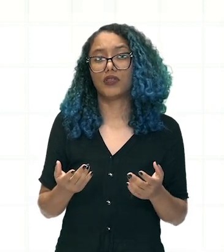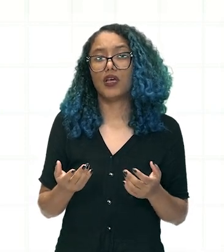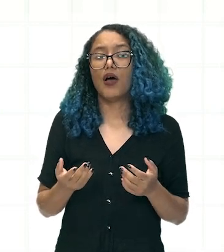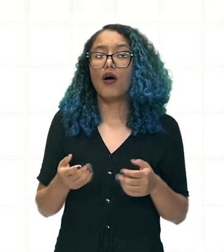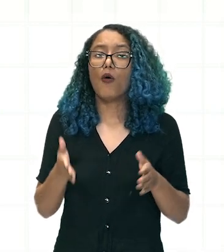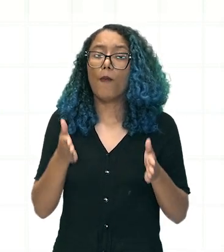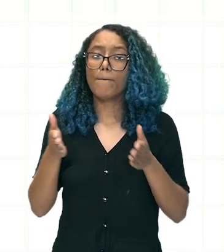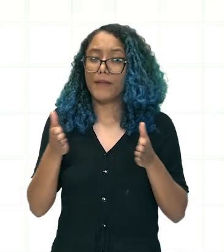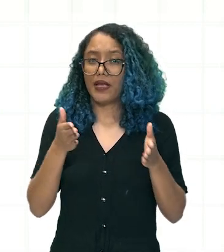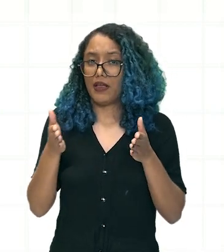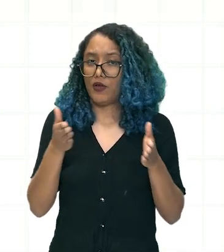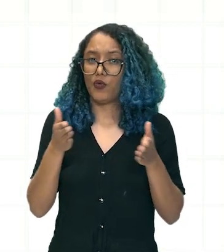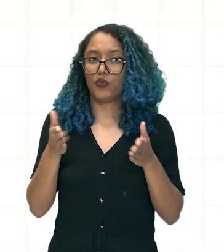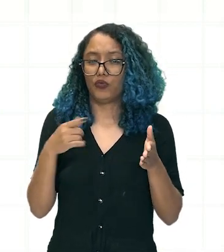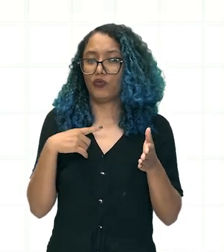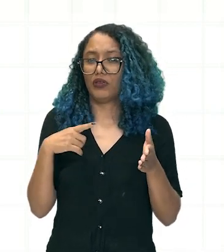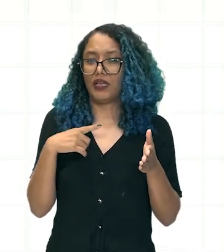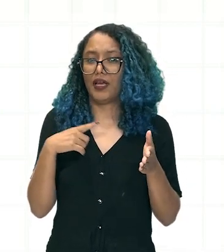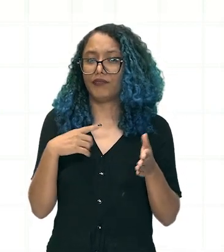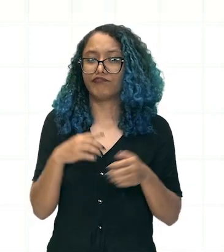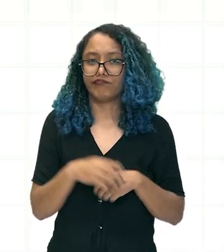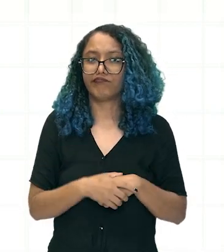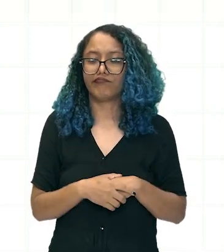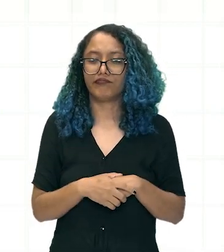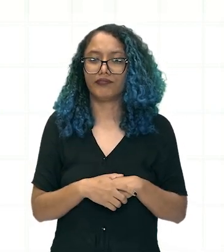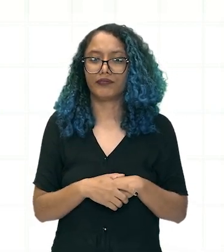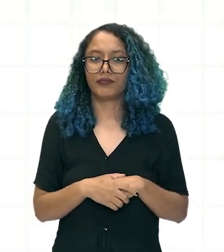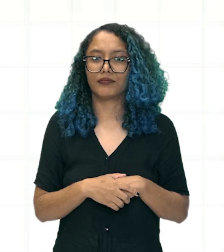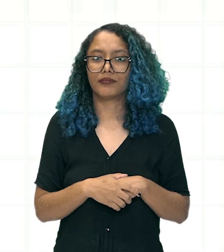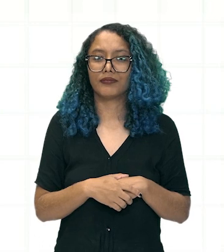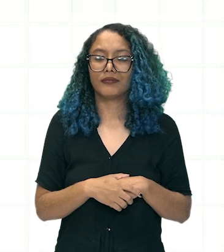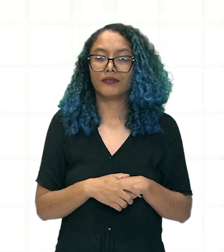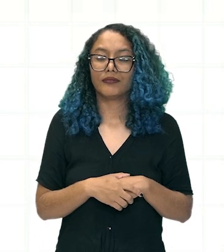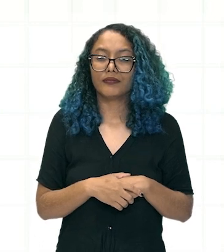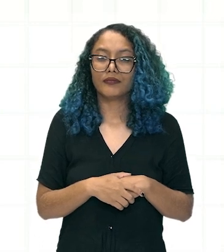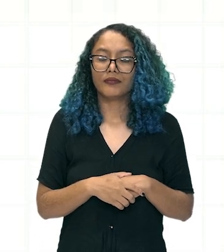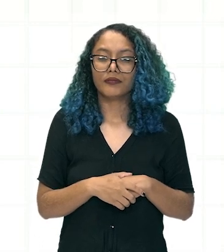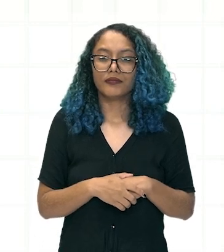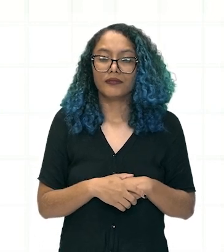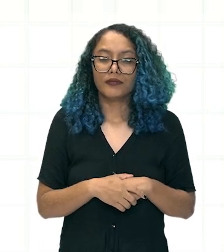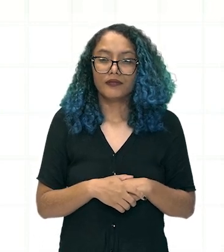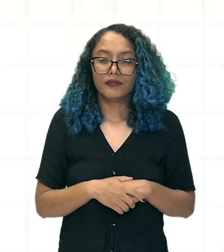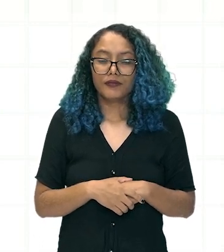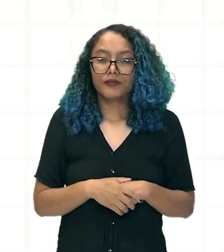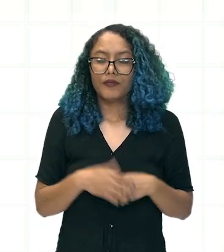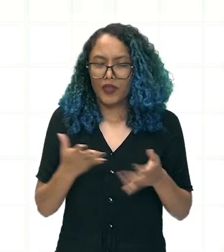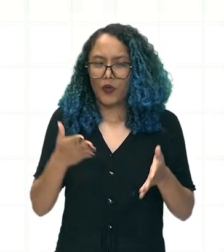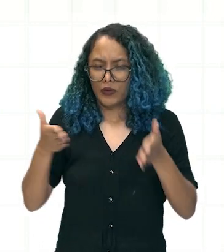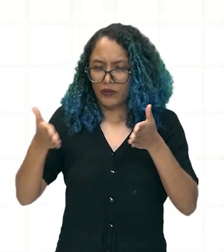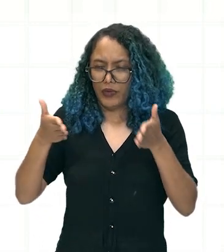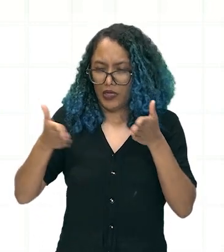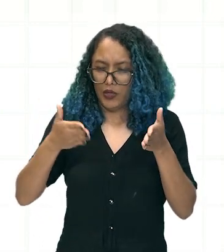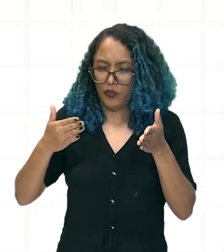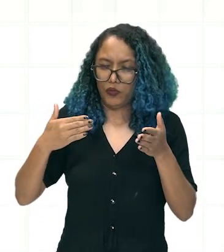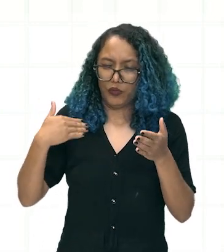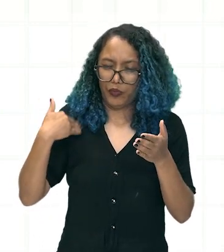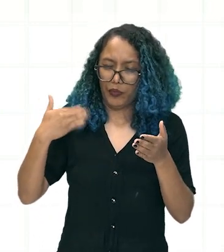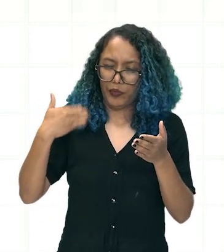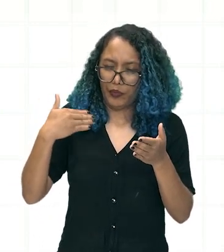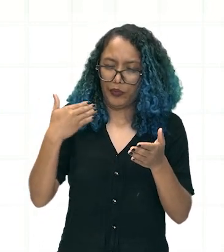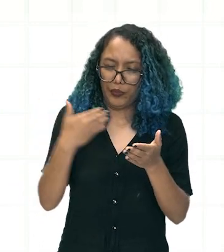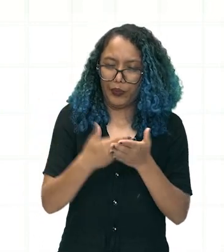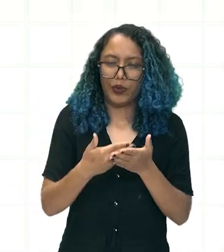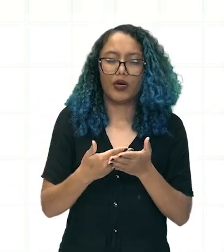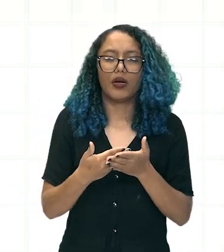aqui um efeito tempo. Um efeito tempo. Esse efeito tempo,